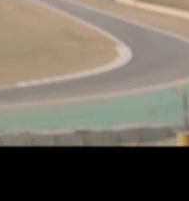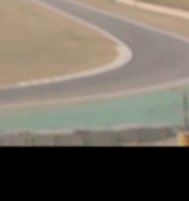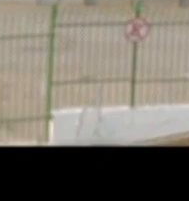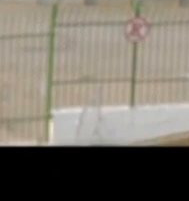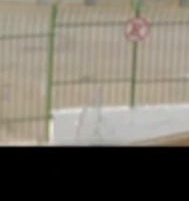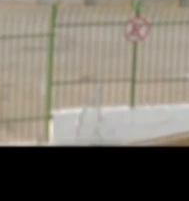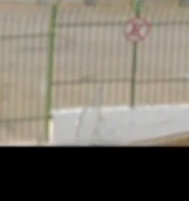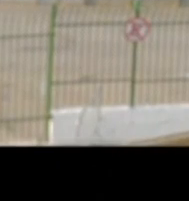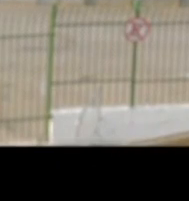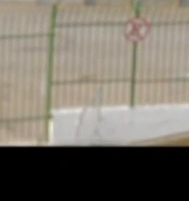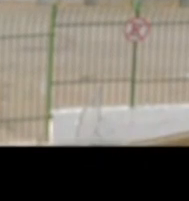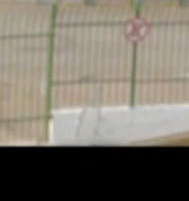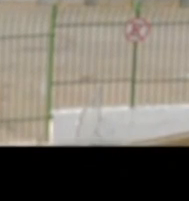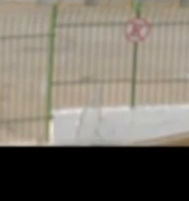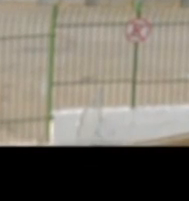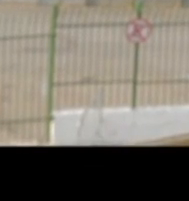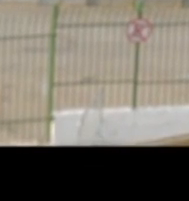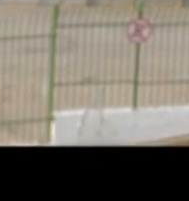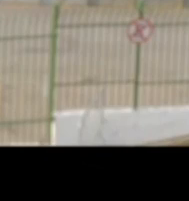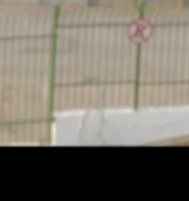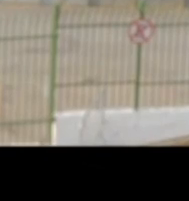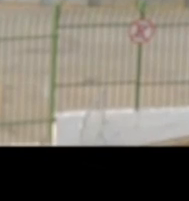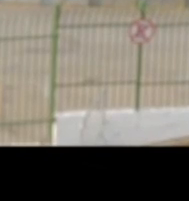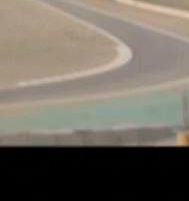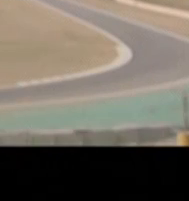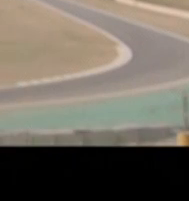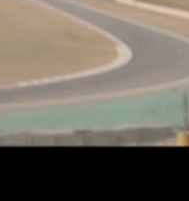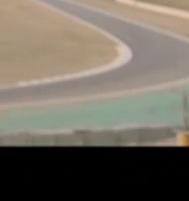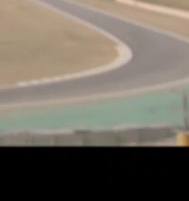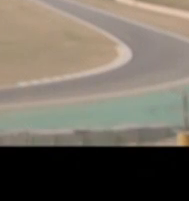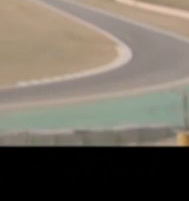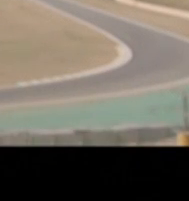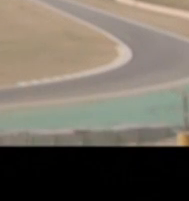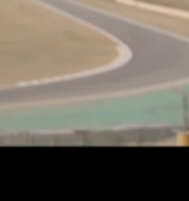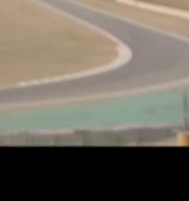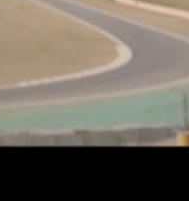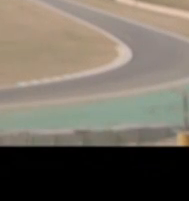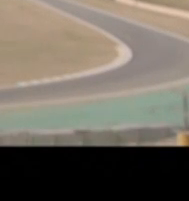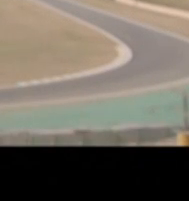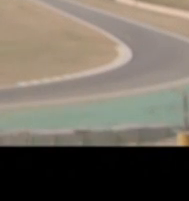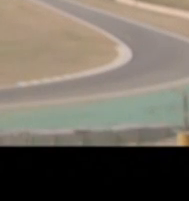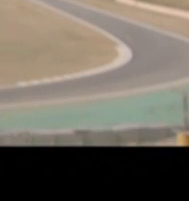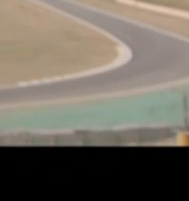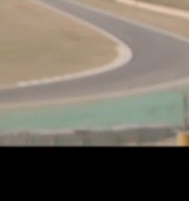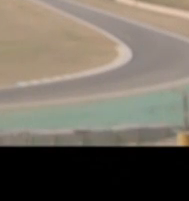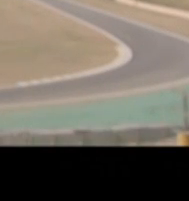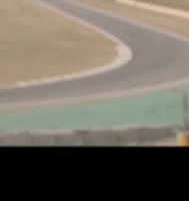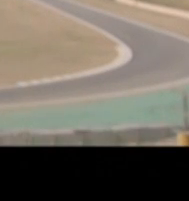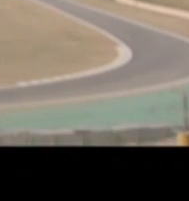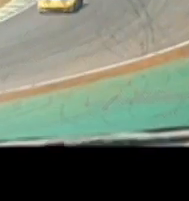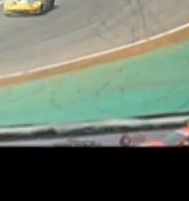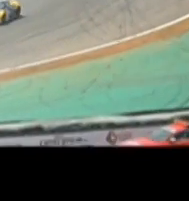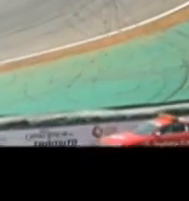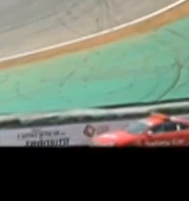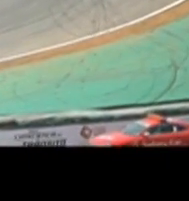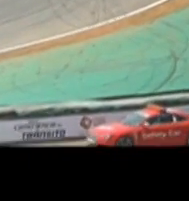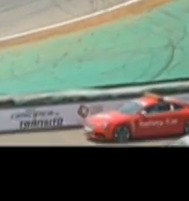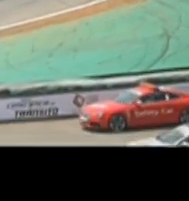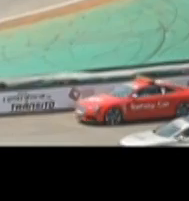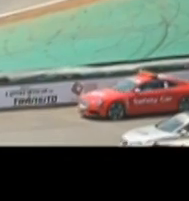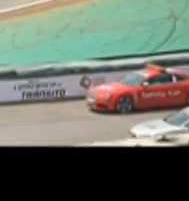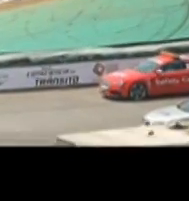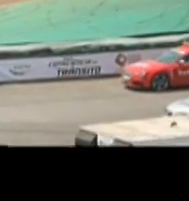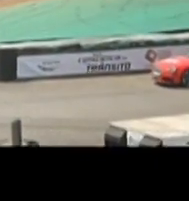ao risco vai diminuir o número de acidentes no Brasil, vai diminuir o número de traumas que deixam para as famílias no Brasil.